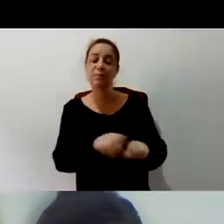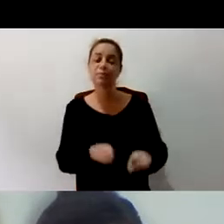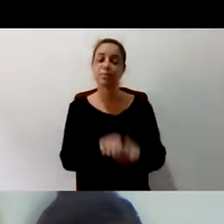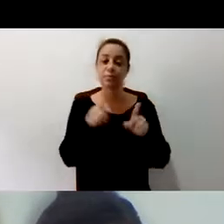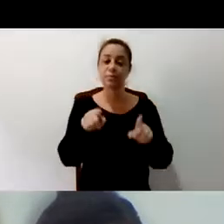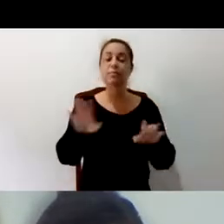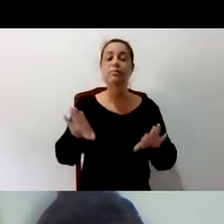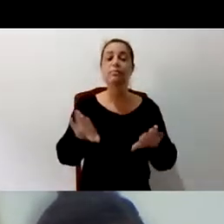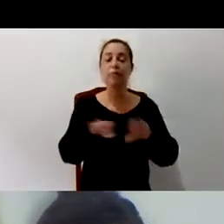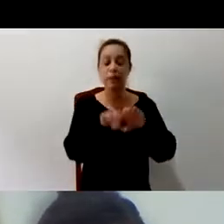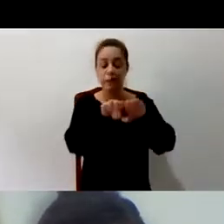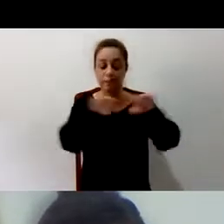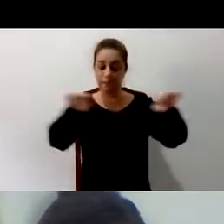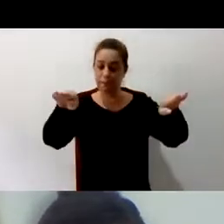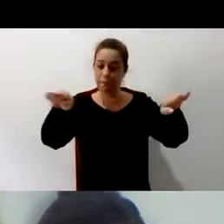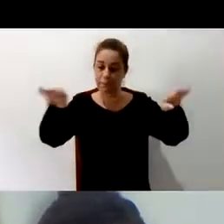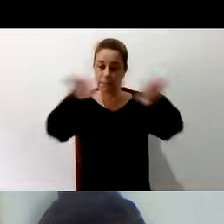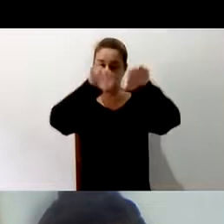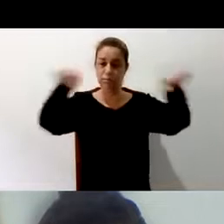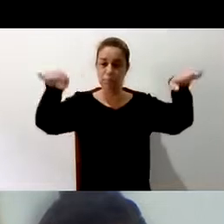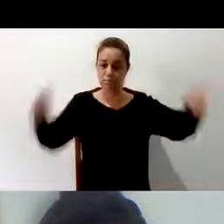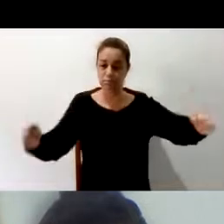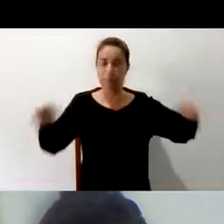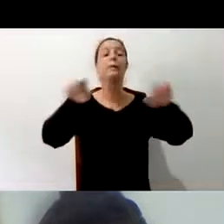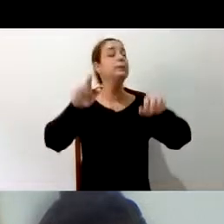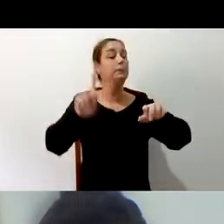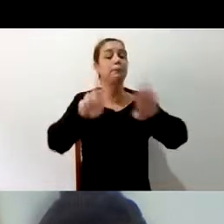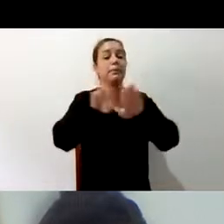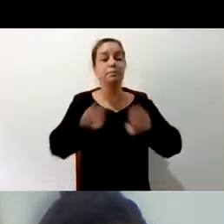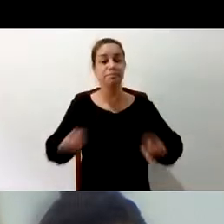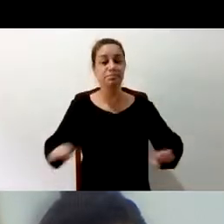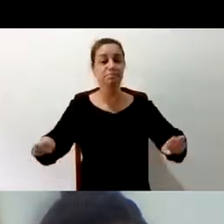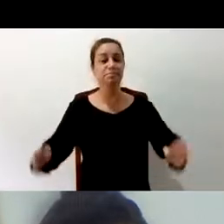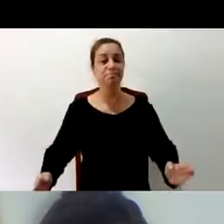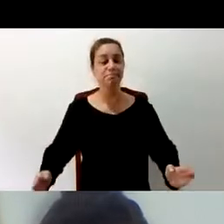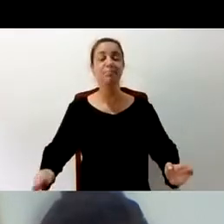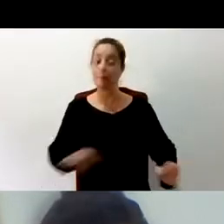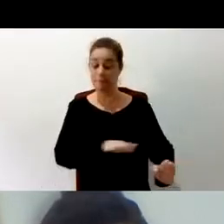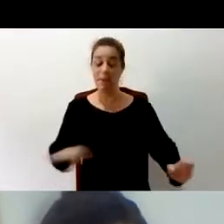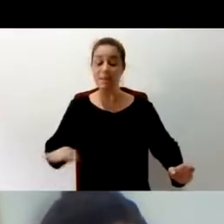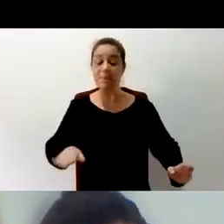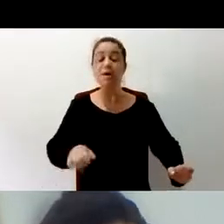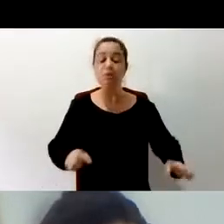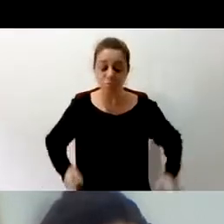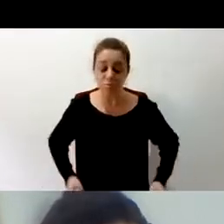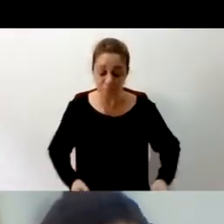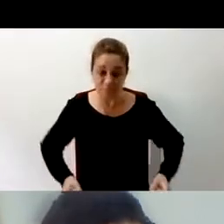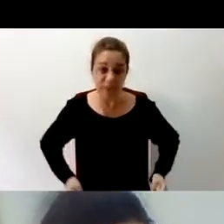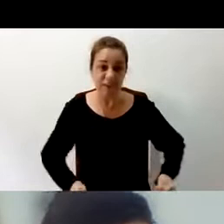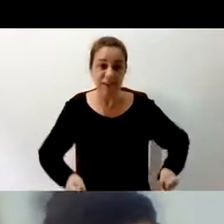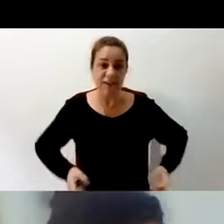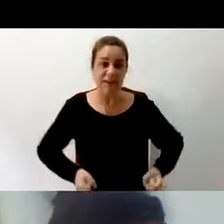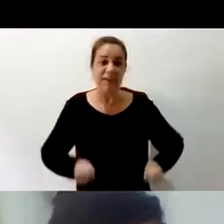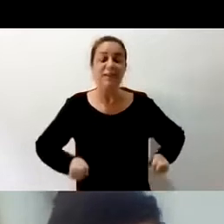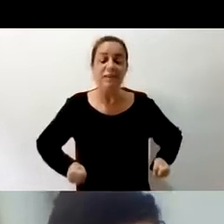para o cadeirante. Então, a gente desparafusou lá e fizemos uma bancada, ou então coloca uma mesa. Então, às vezes,